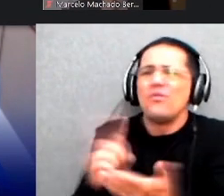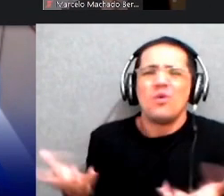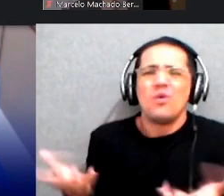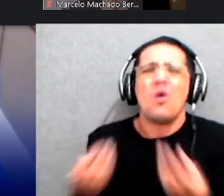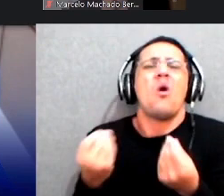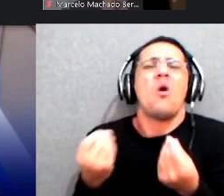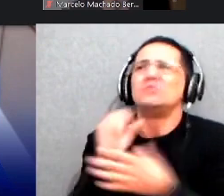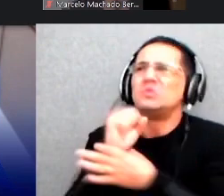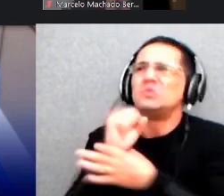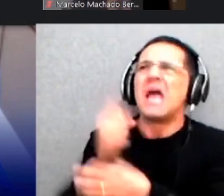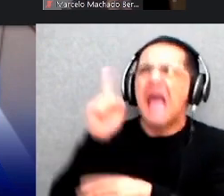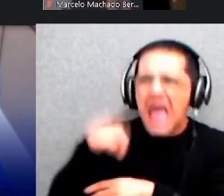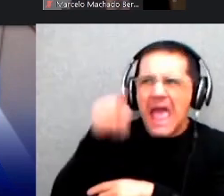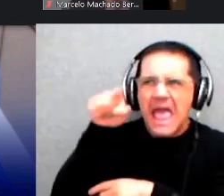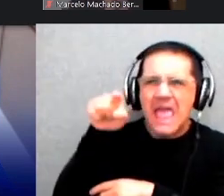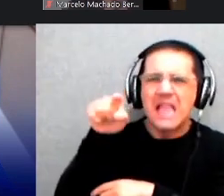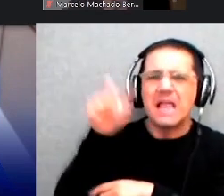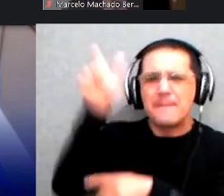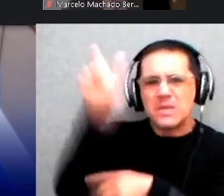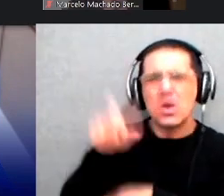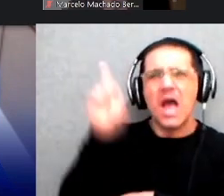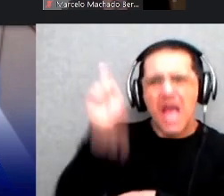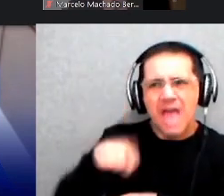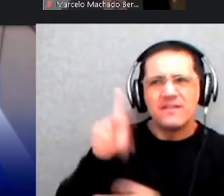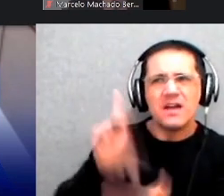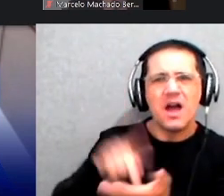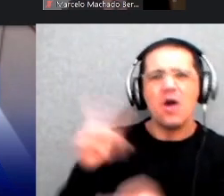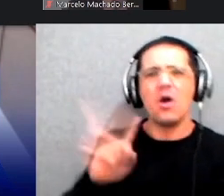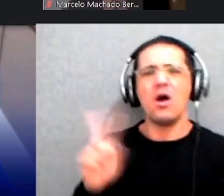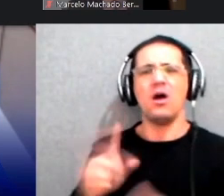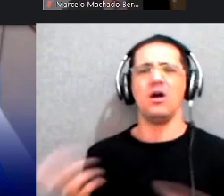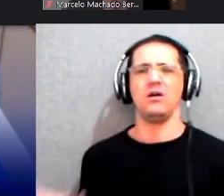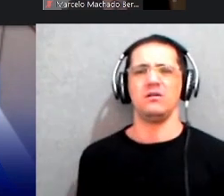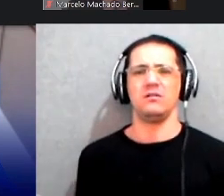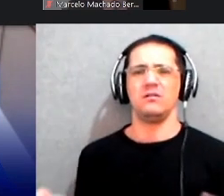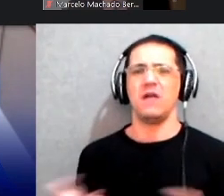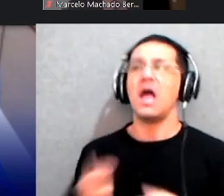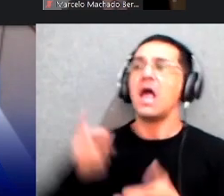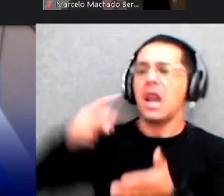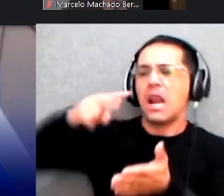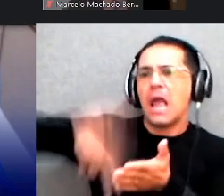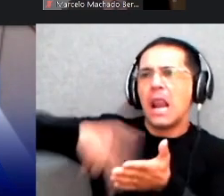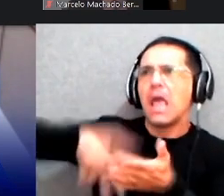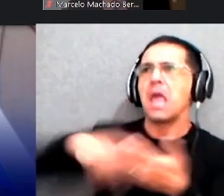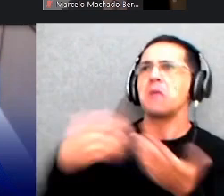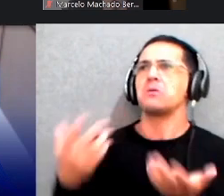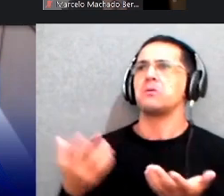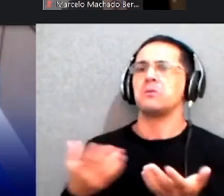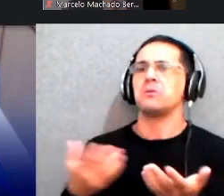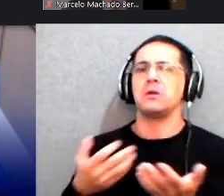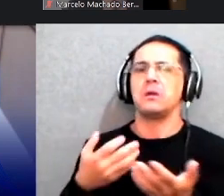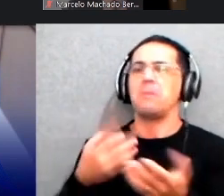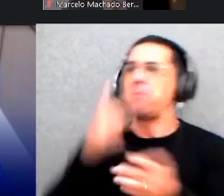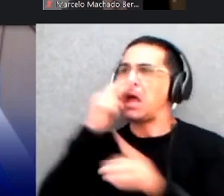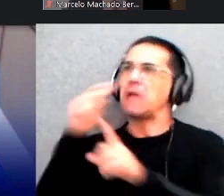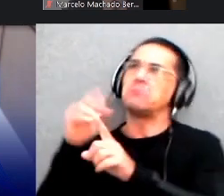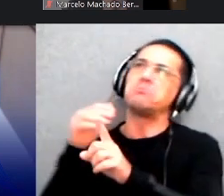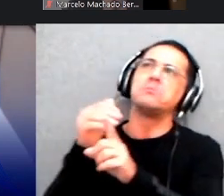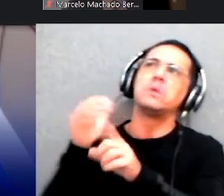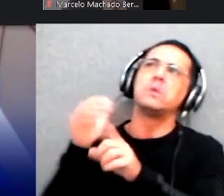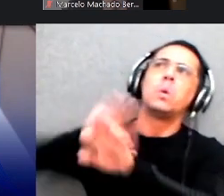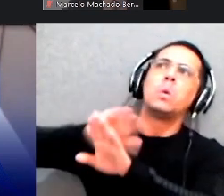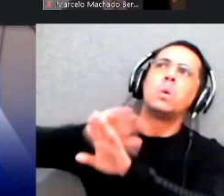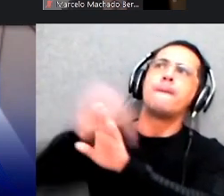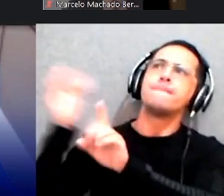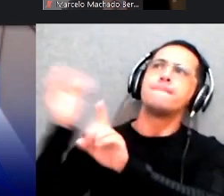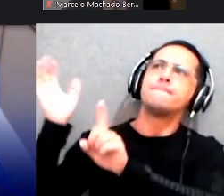identidade? Eu não sei se ela está lendo o que ela está falando, que é vedado. Eu não sei se tem alguém pressionando ela para falar. Enfim,